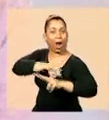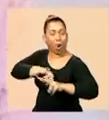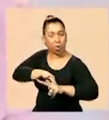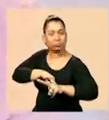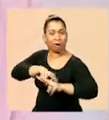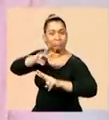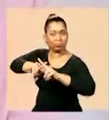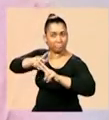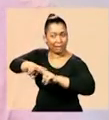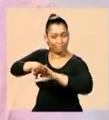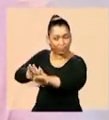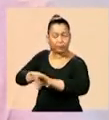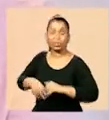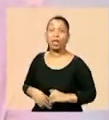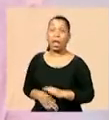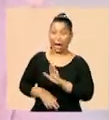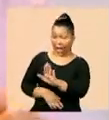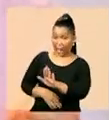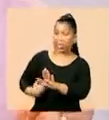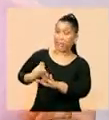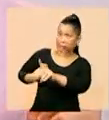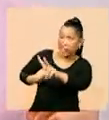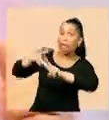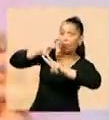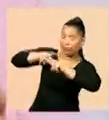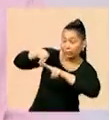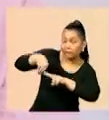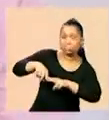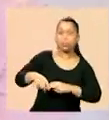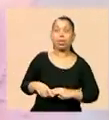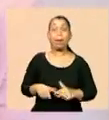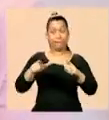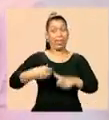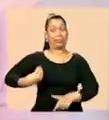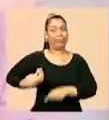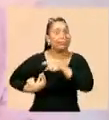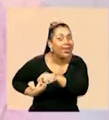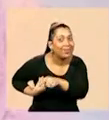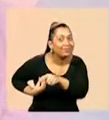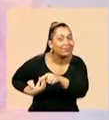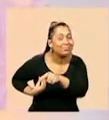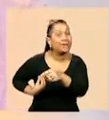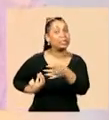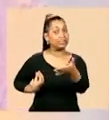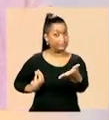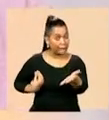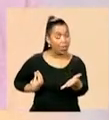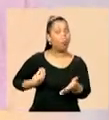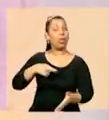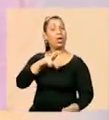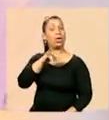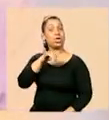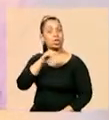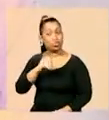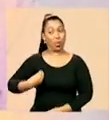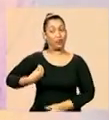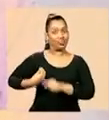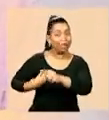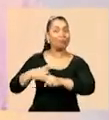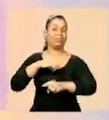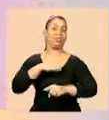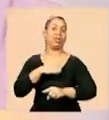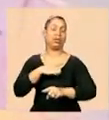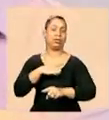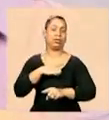ali. Então, é um risco. É um risco. Então, de perigo, agora a gente tem o risco. E qual que é o risco? É alguém lá colocar a